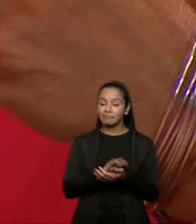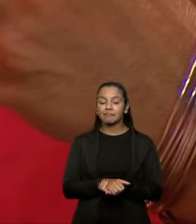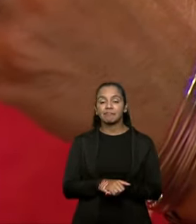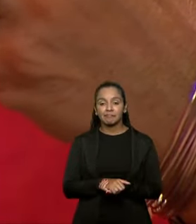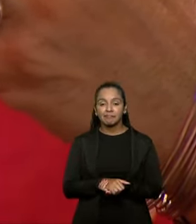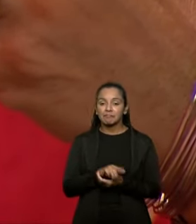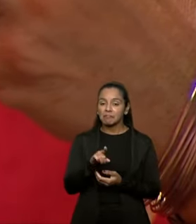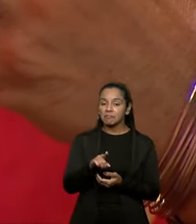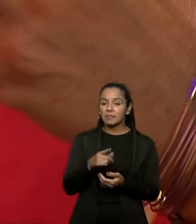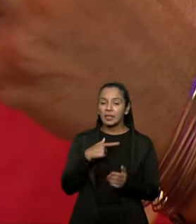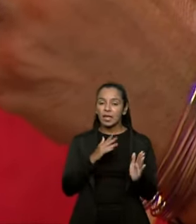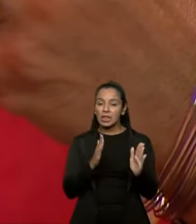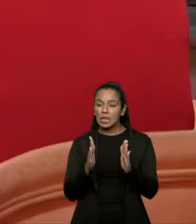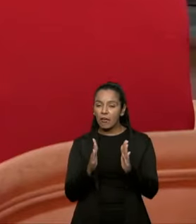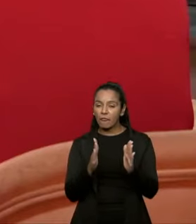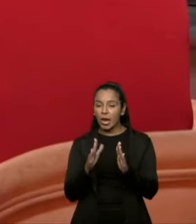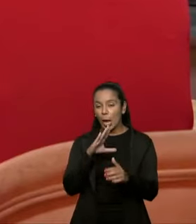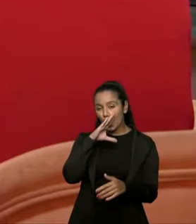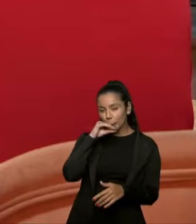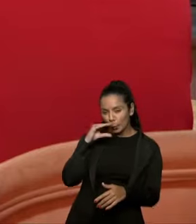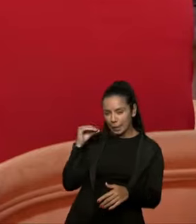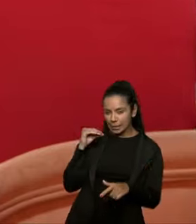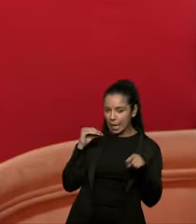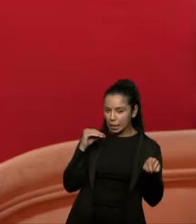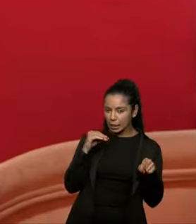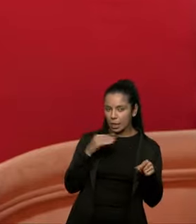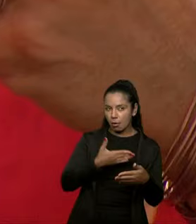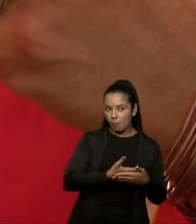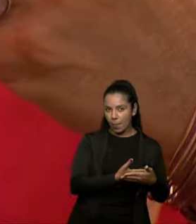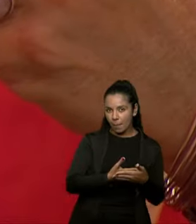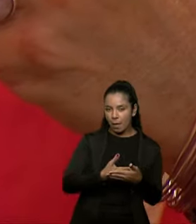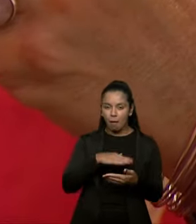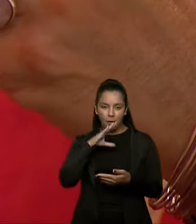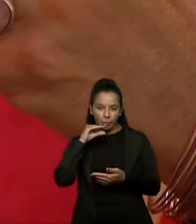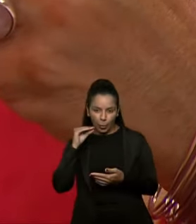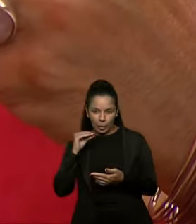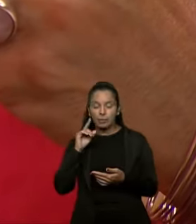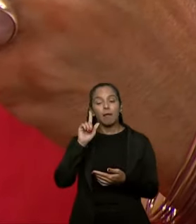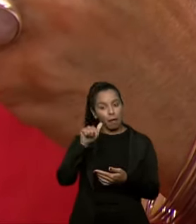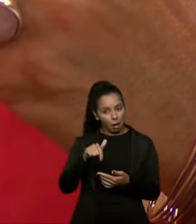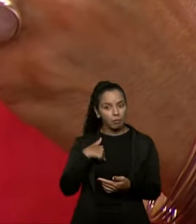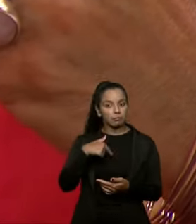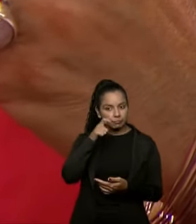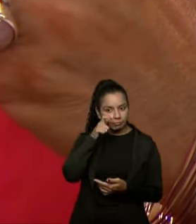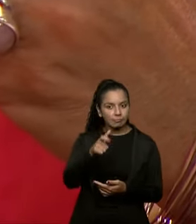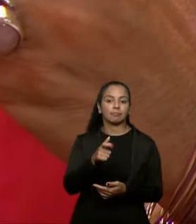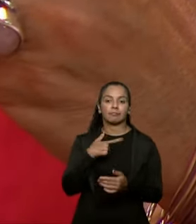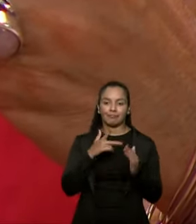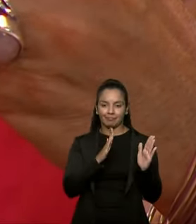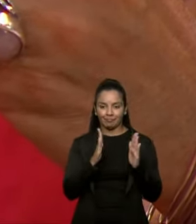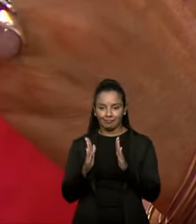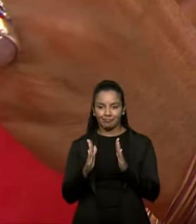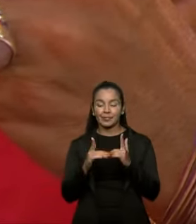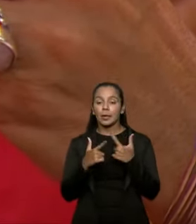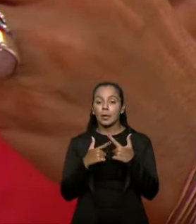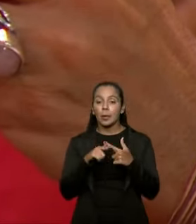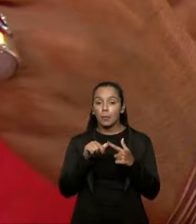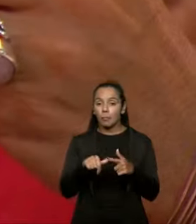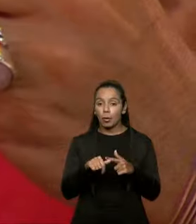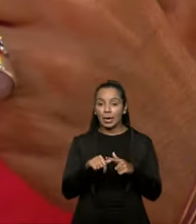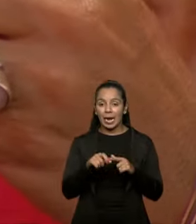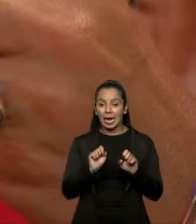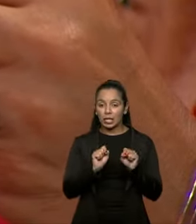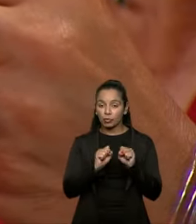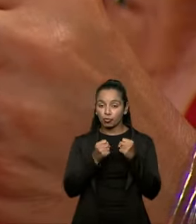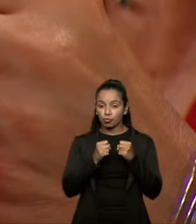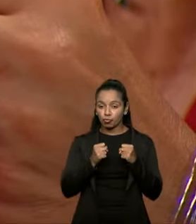ela está aqui na fase de adolescência? Aqui, é, aí ela está virando. Aí é muito interessante essa fase, porque ela destrói todos os tecidos